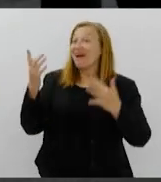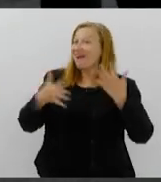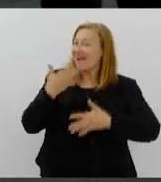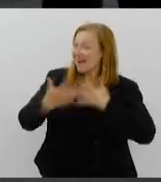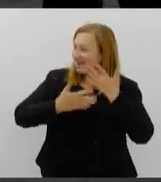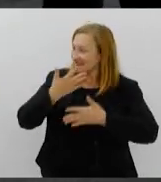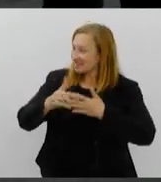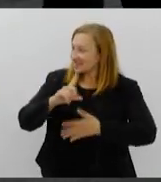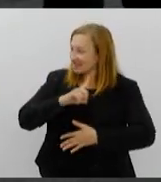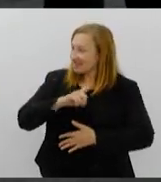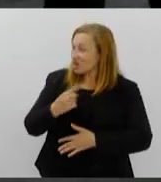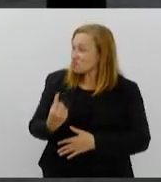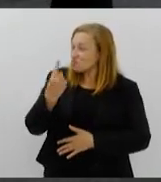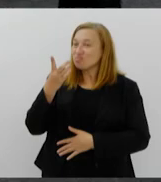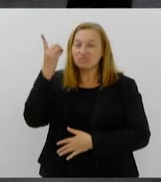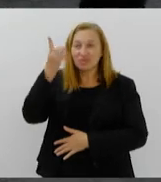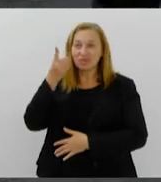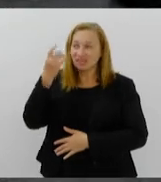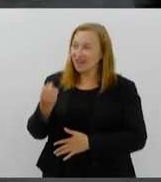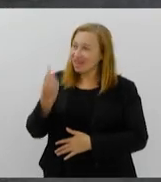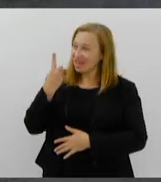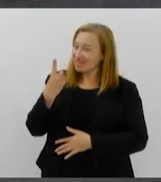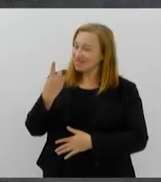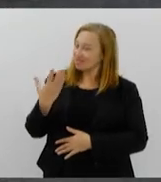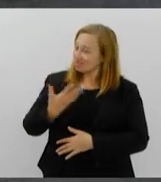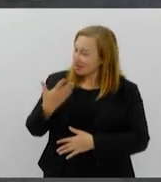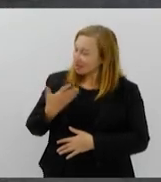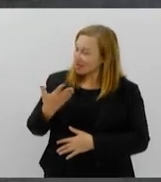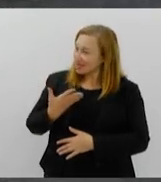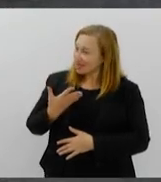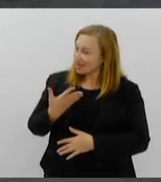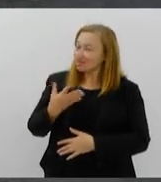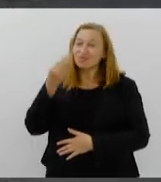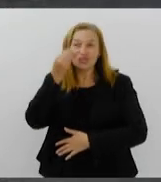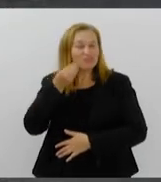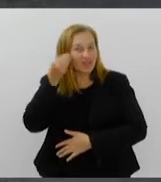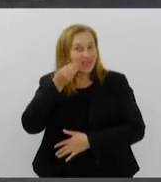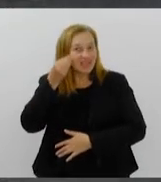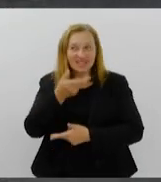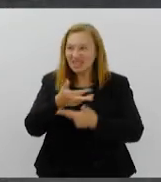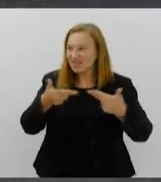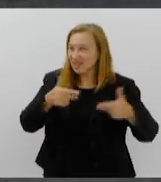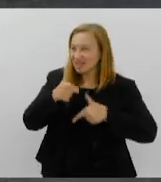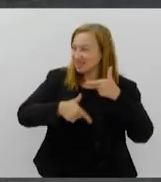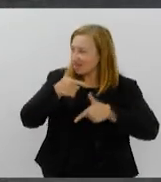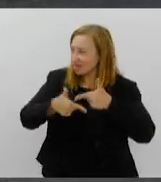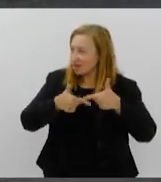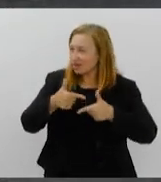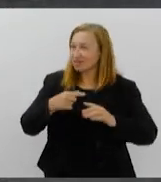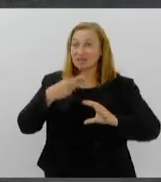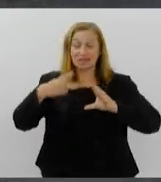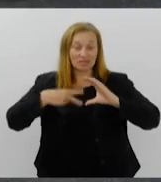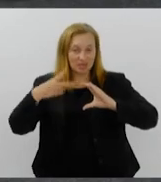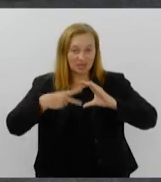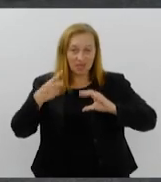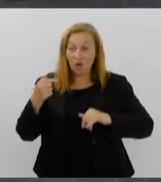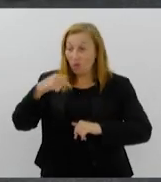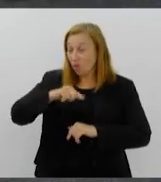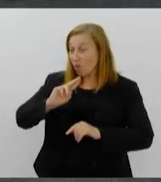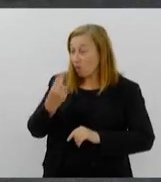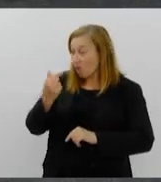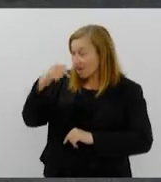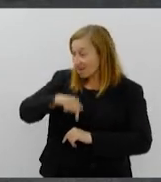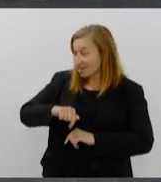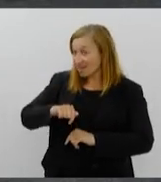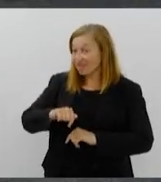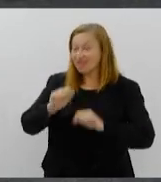ter um deputado, ex-deputado, nosso colega, com a experiência de tantos mandatos, seja na Câmara Municipal, seja aqui na Assembleia